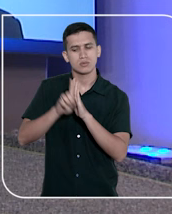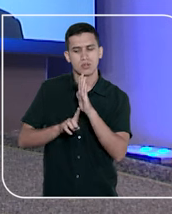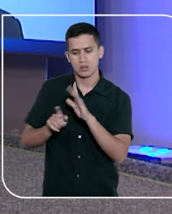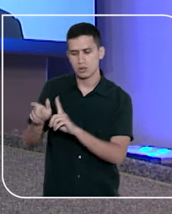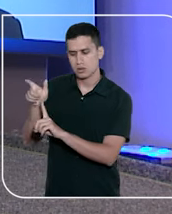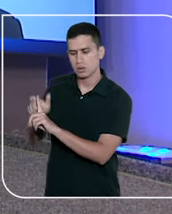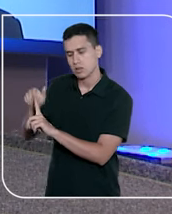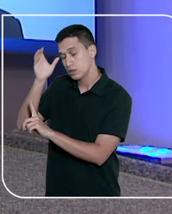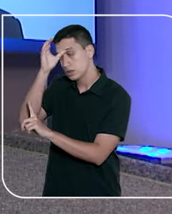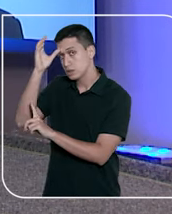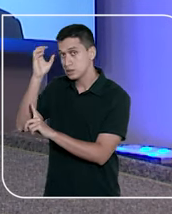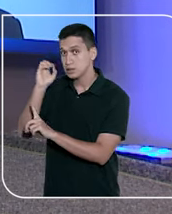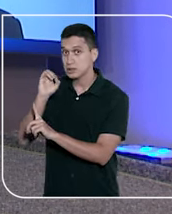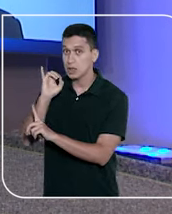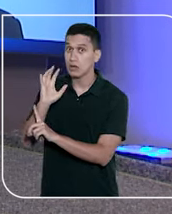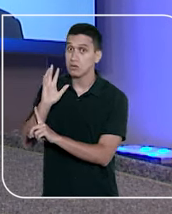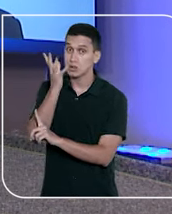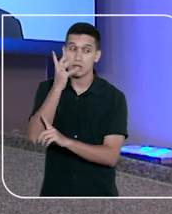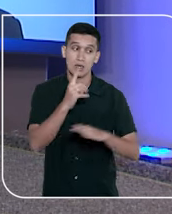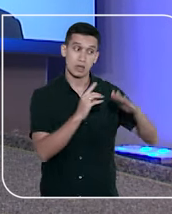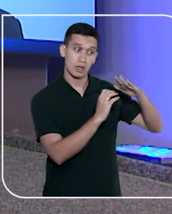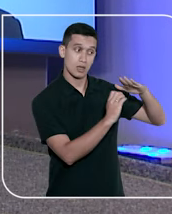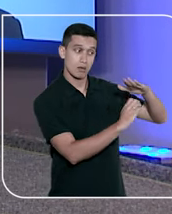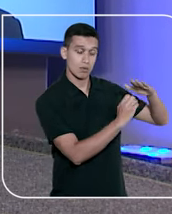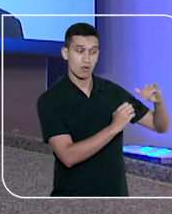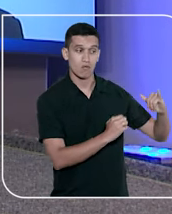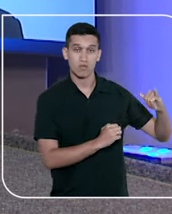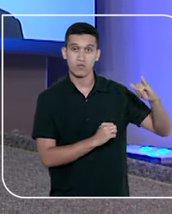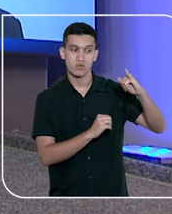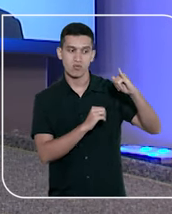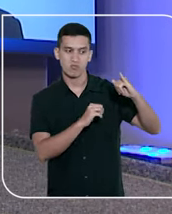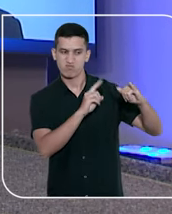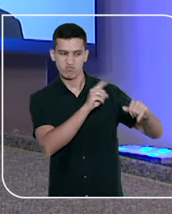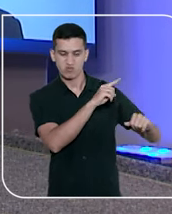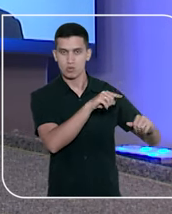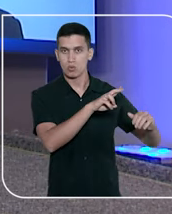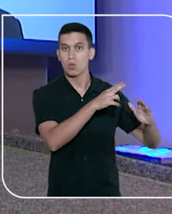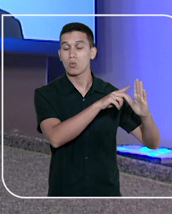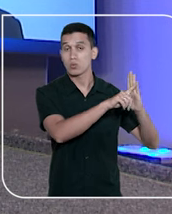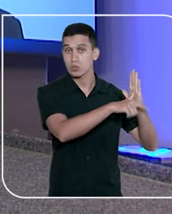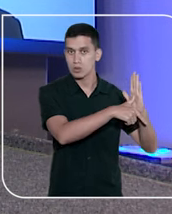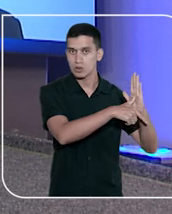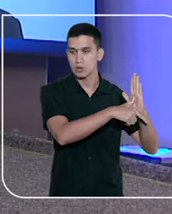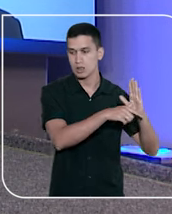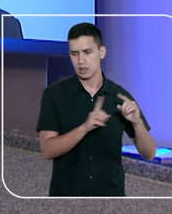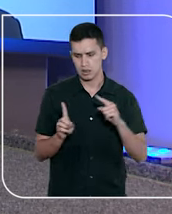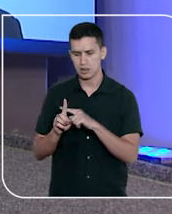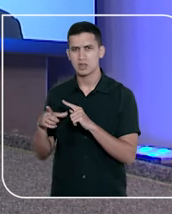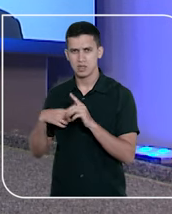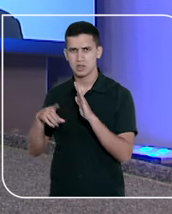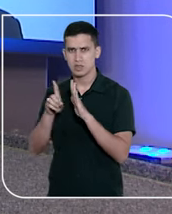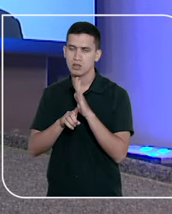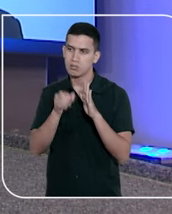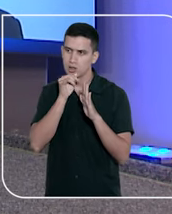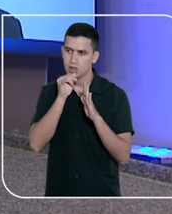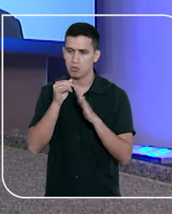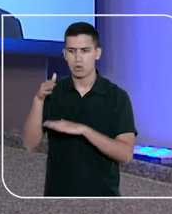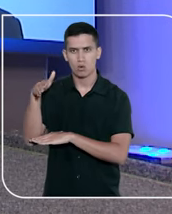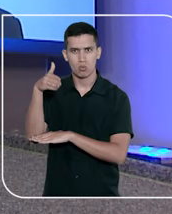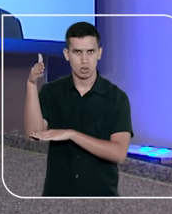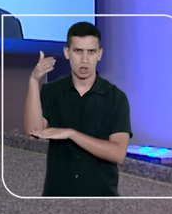caso de a companhia aérea atrasar o voo ou cancelar? Teria direito, por exemplo, estadia, alimentação,